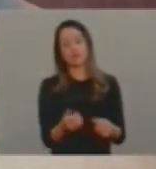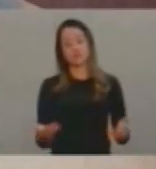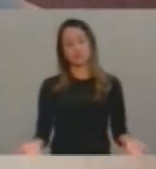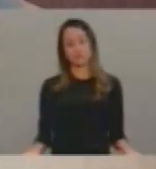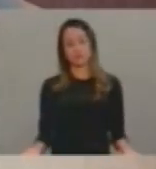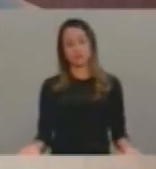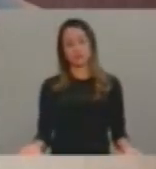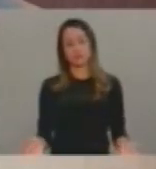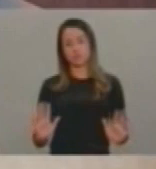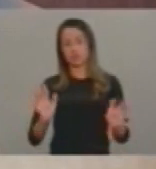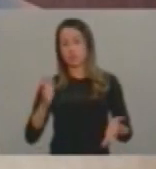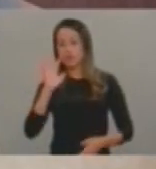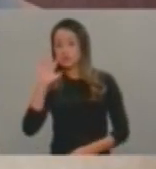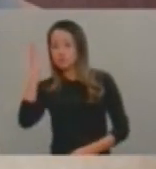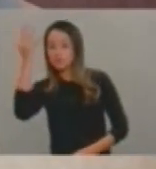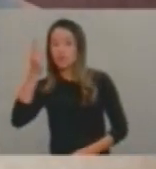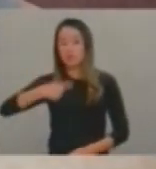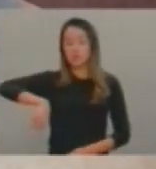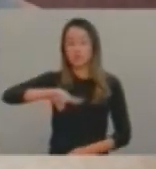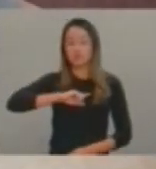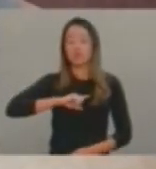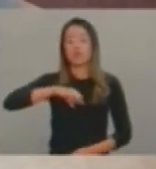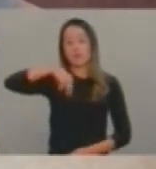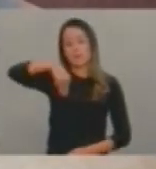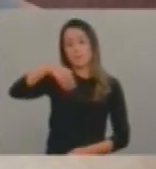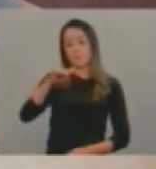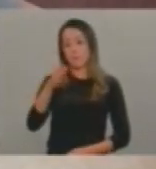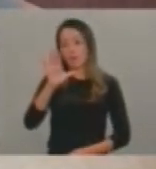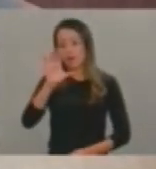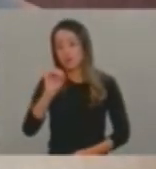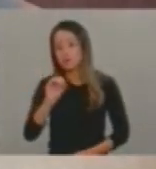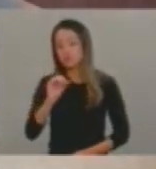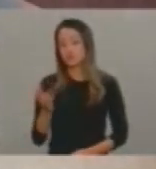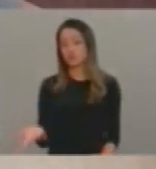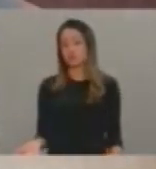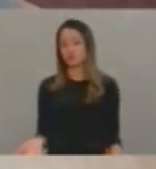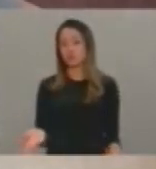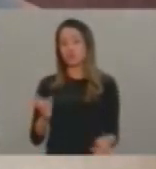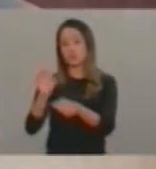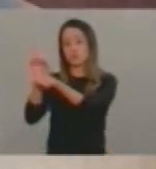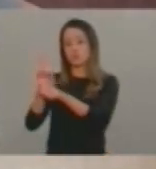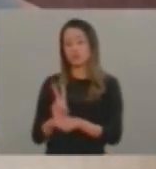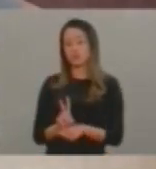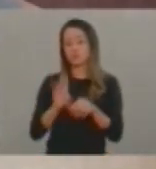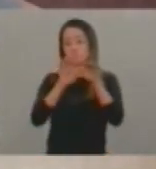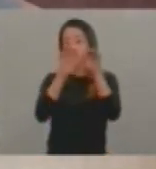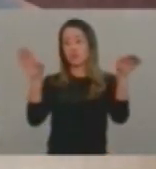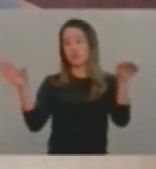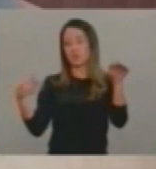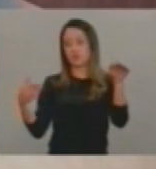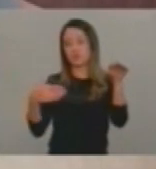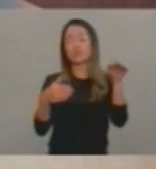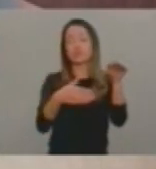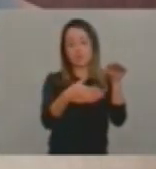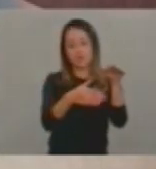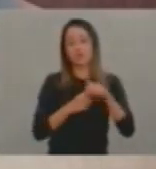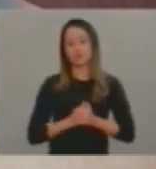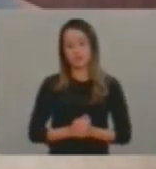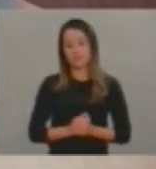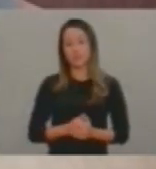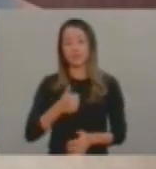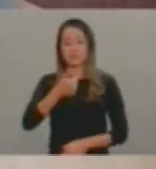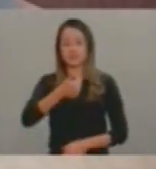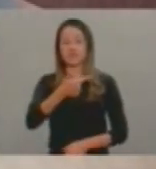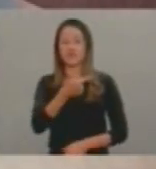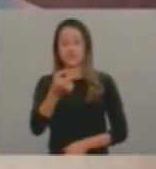estaria resolvido? Nós estamos em março. Cadê o empréstimo do aquário? Não veio. E os 120 milhões